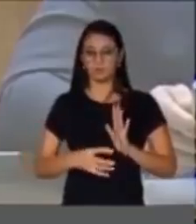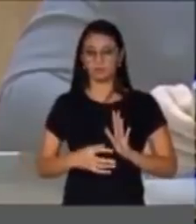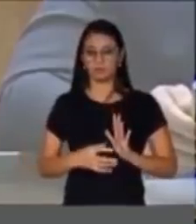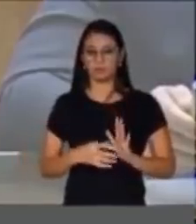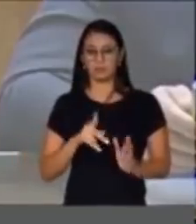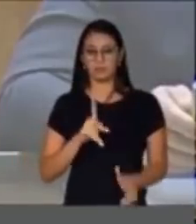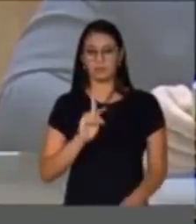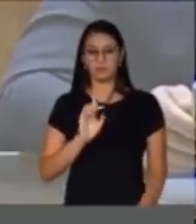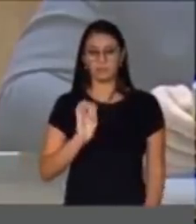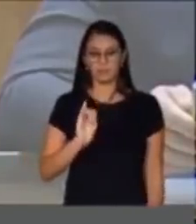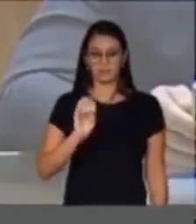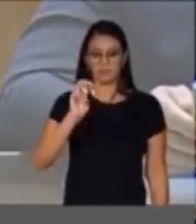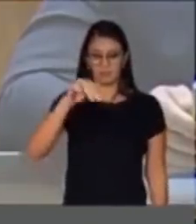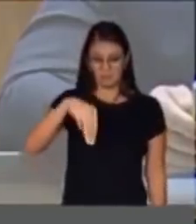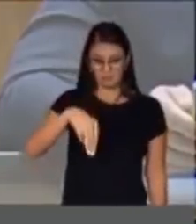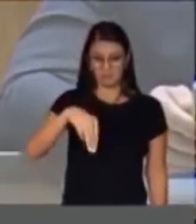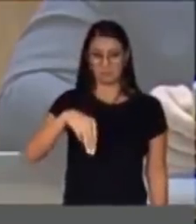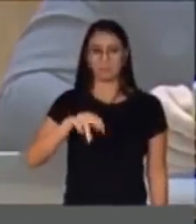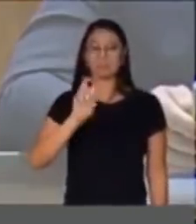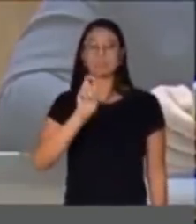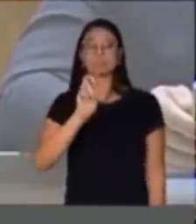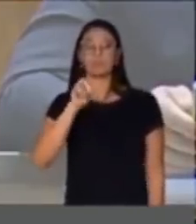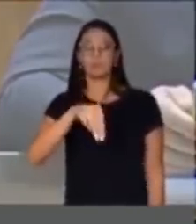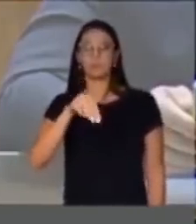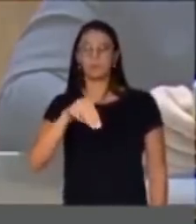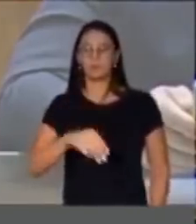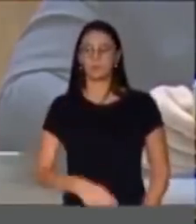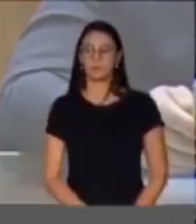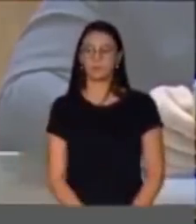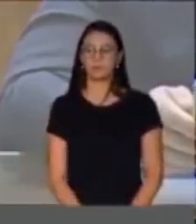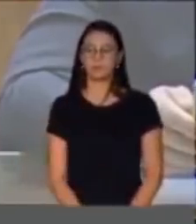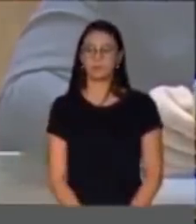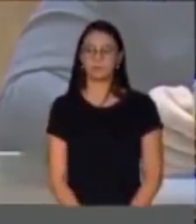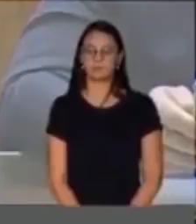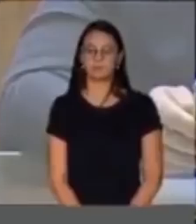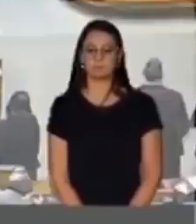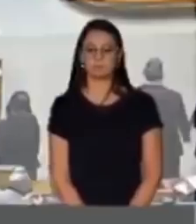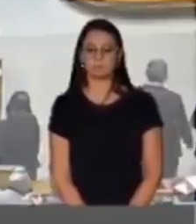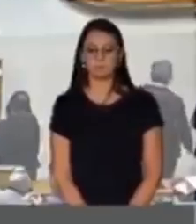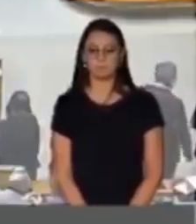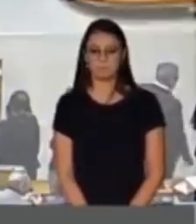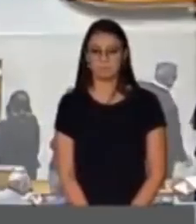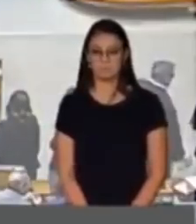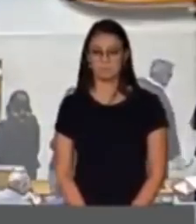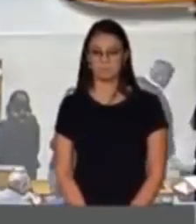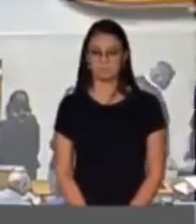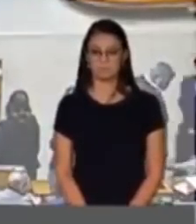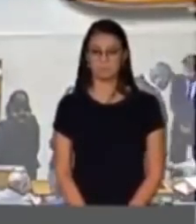Deputado Kim Kataguiri, 5 minutos, nobre deputado.